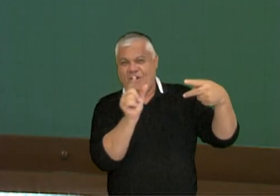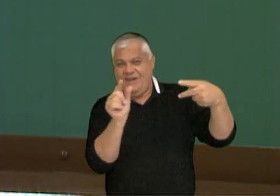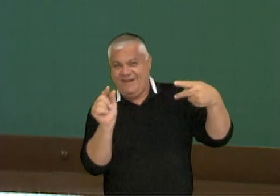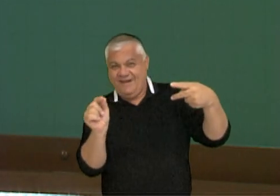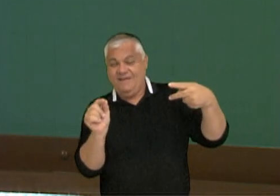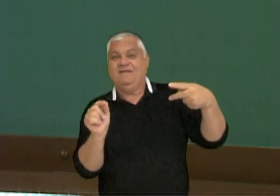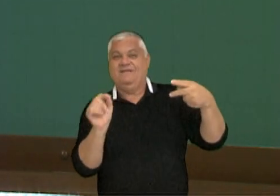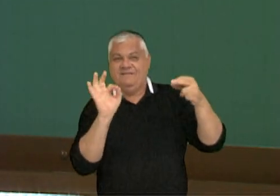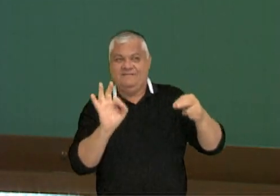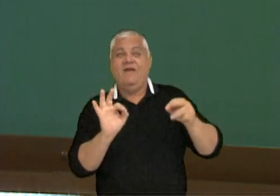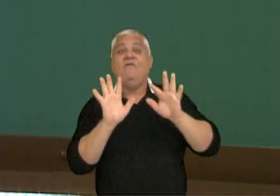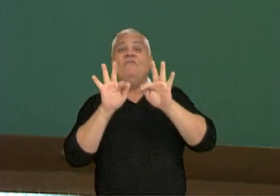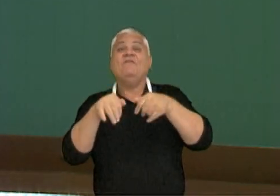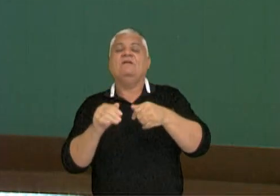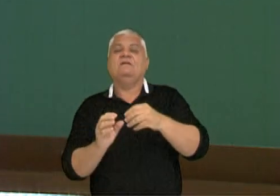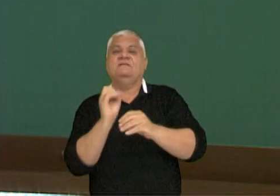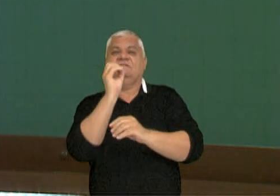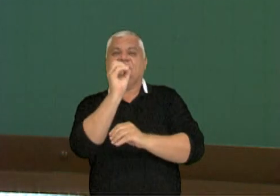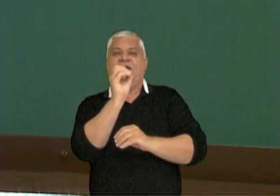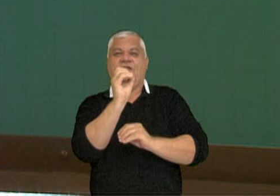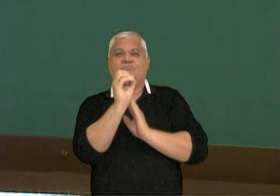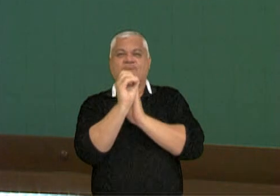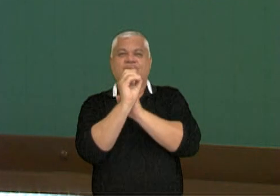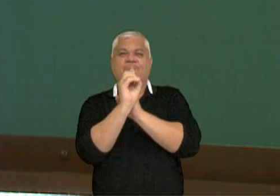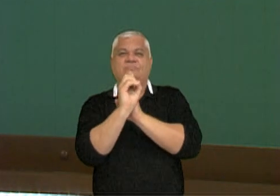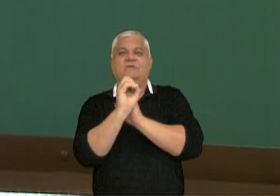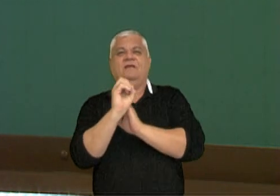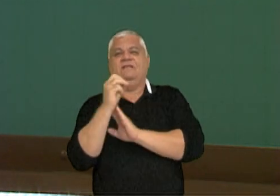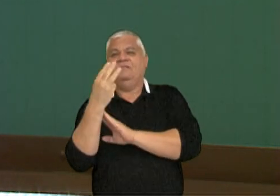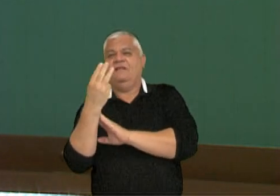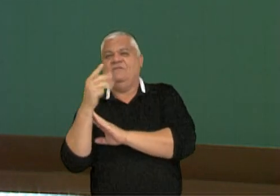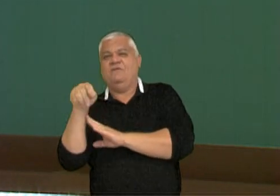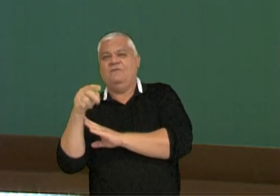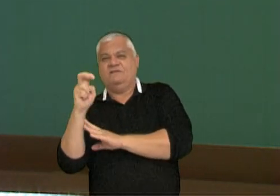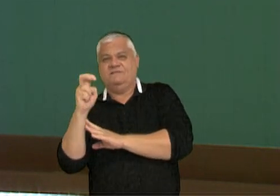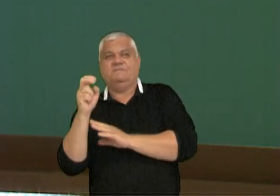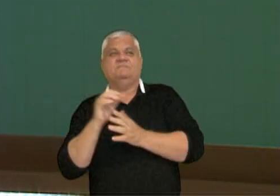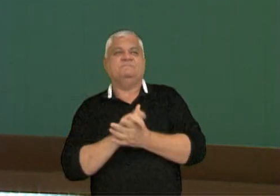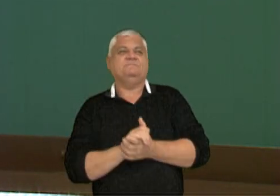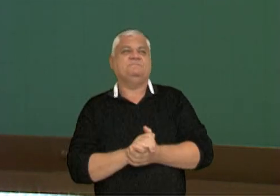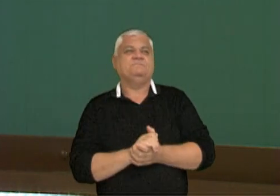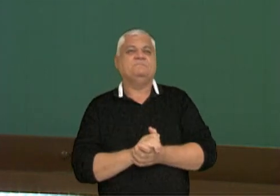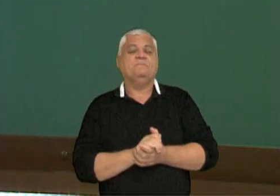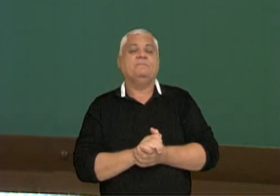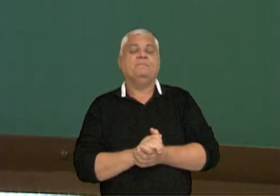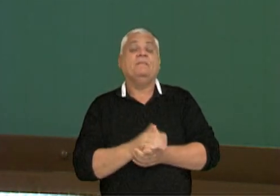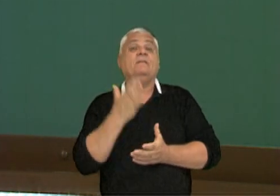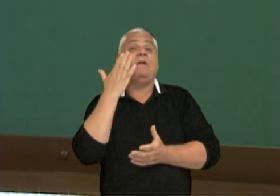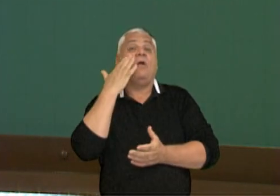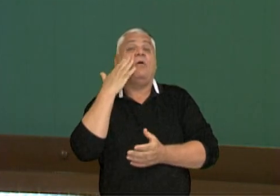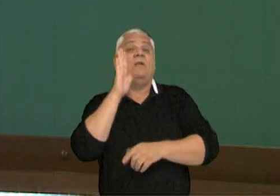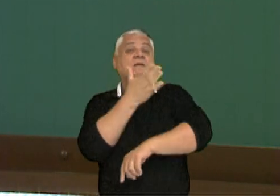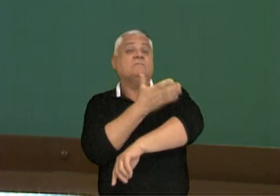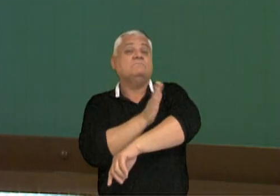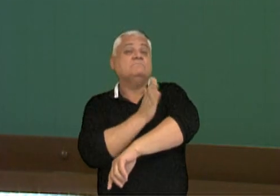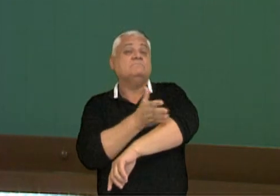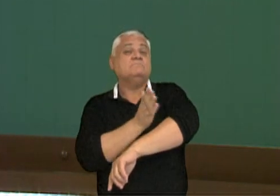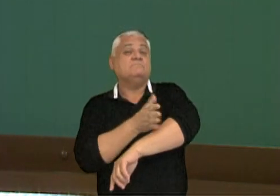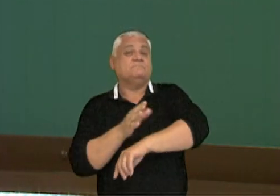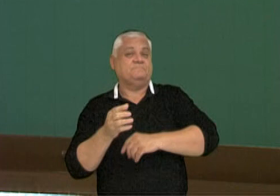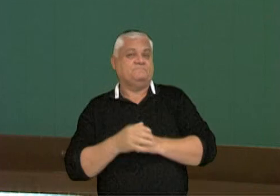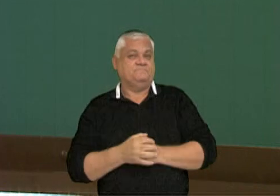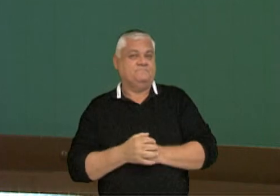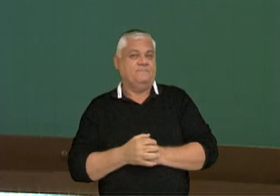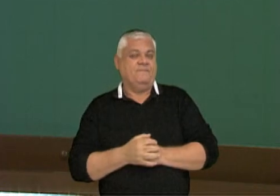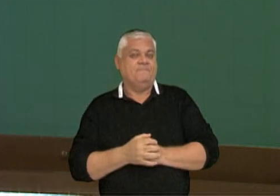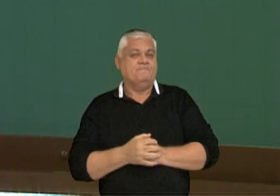chegar no valor final da reta, que é 3,5. Tudo bem? Vamos para o nosso praticando